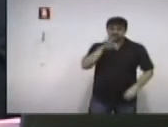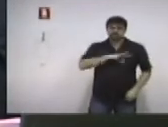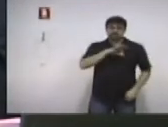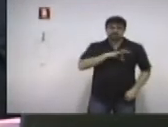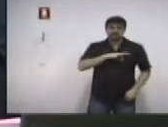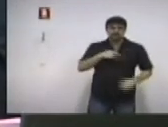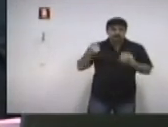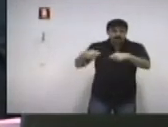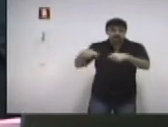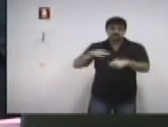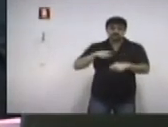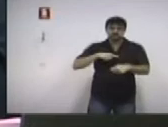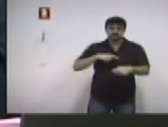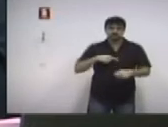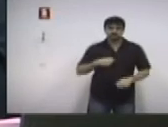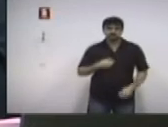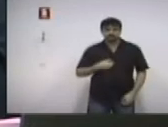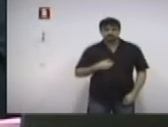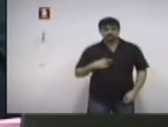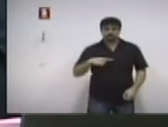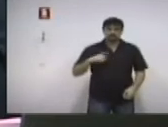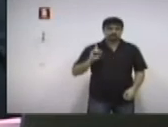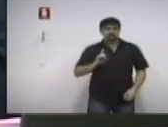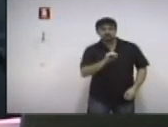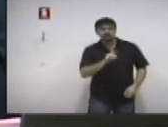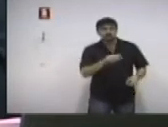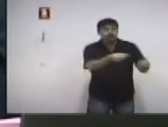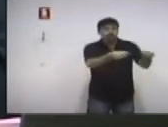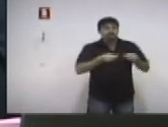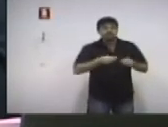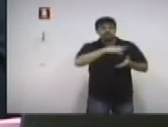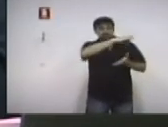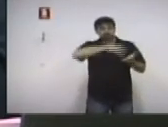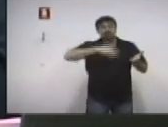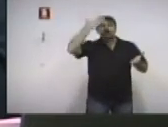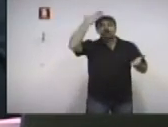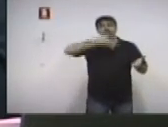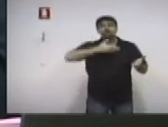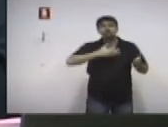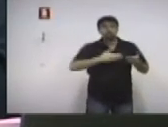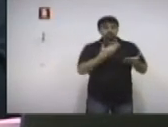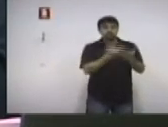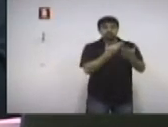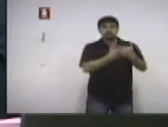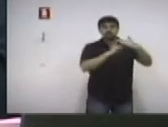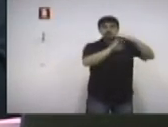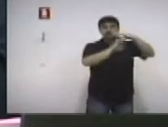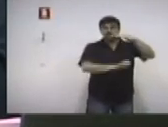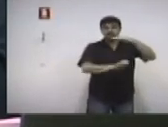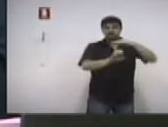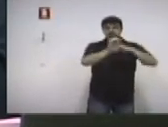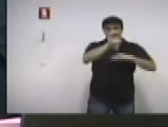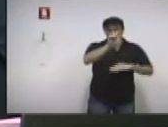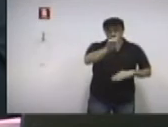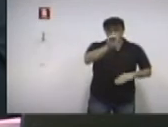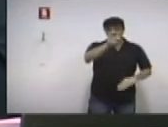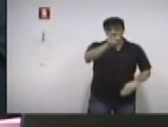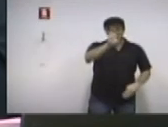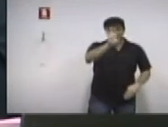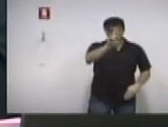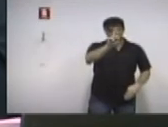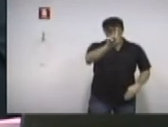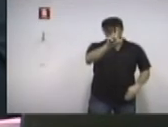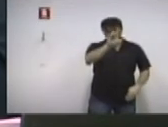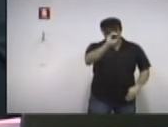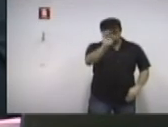concluído os estudos da Fundação Getúlio Vargas antes e o Prefeito Municipal entenda por